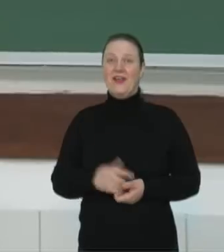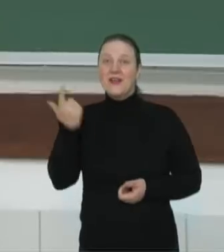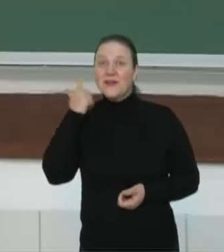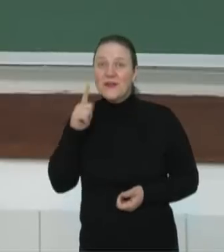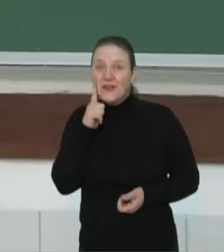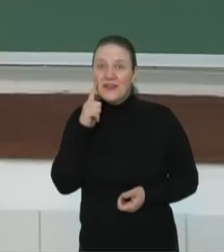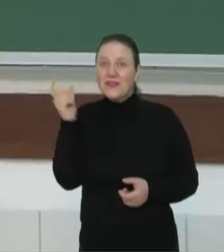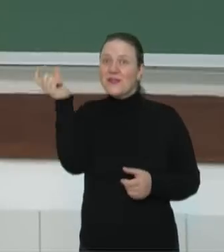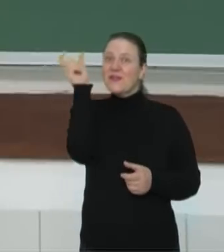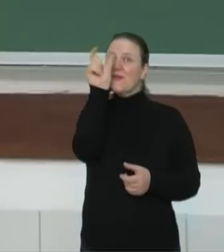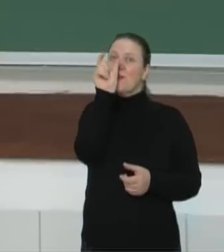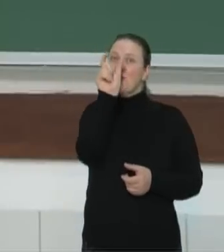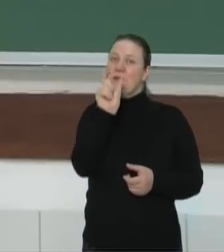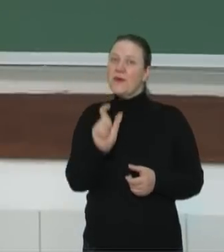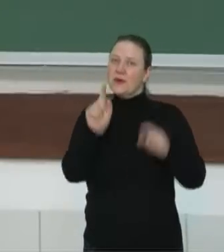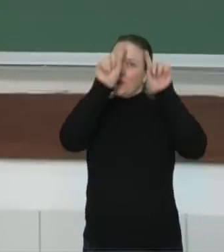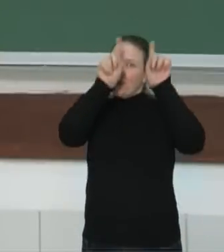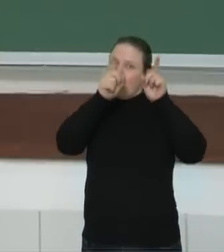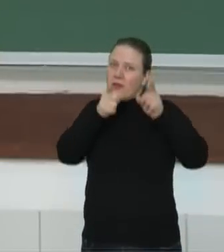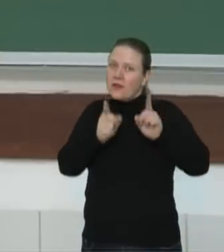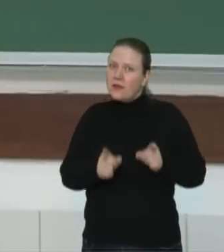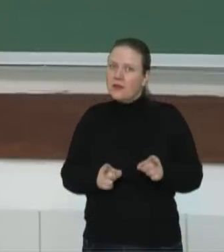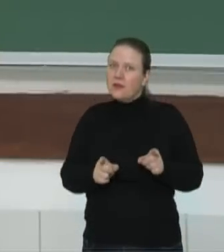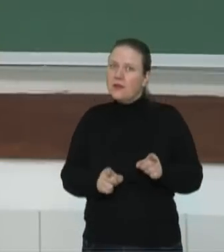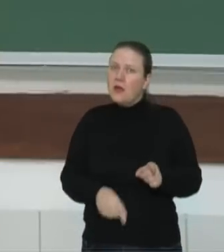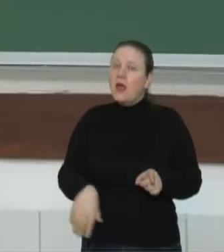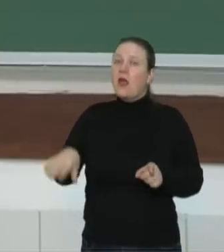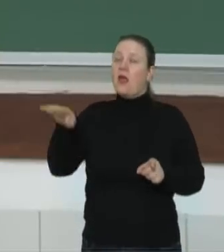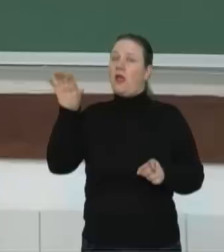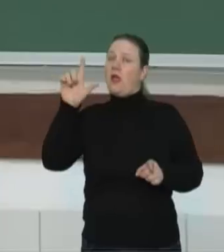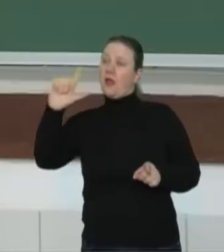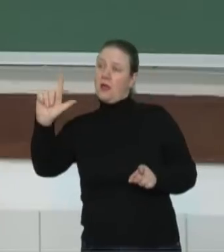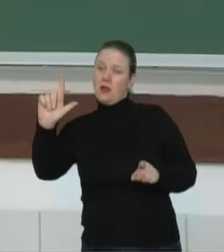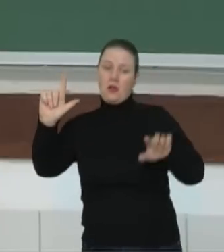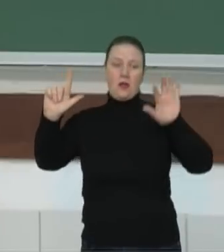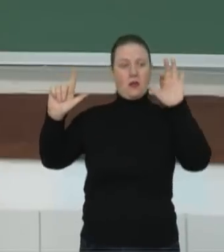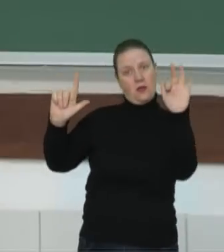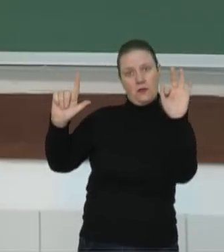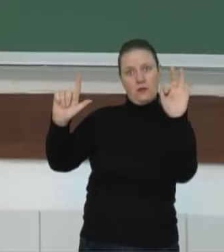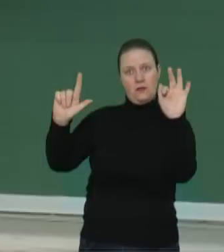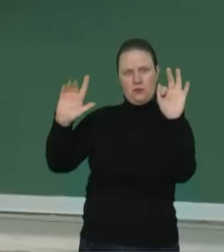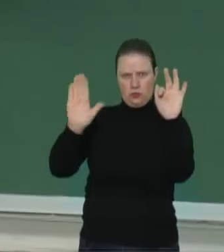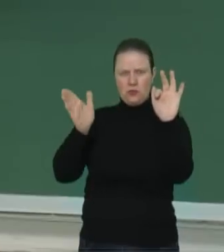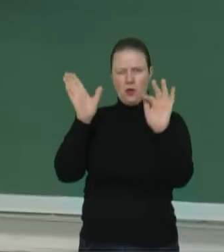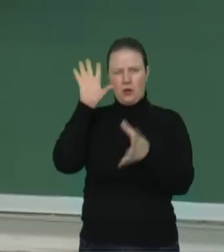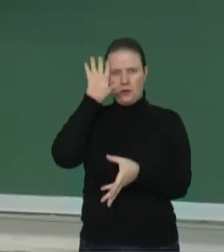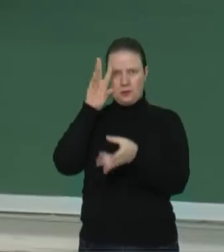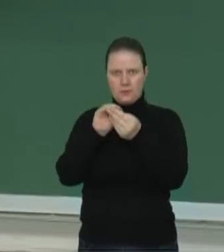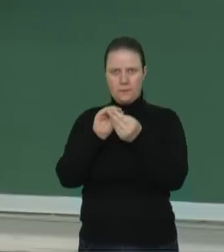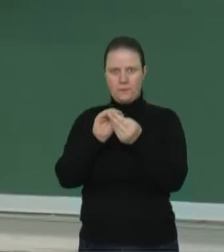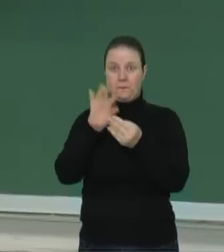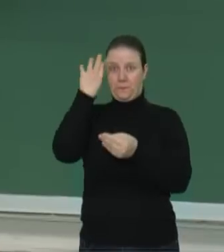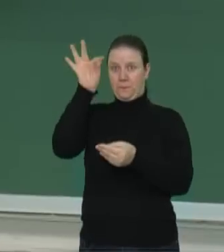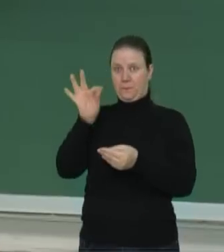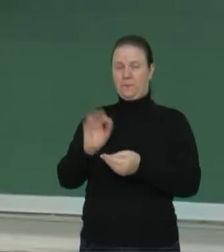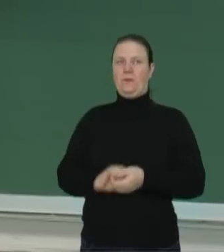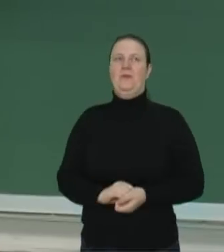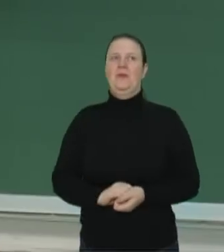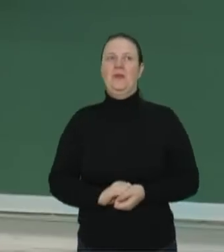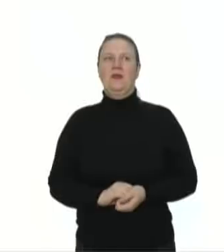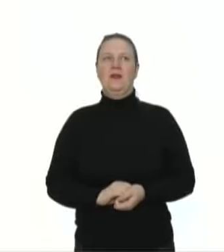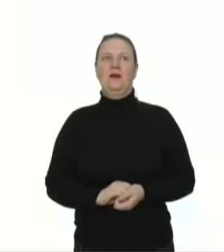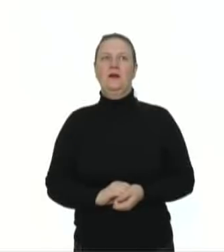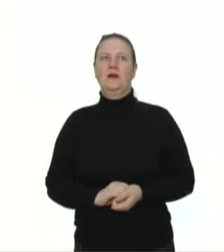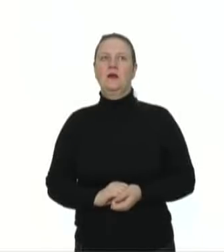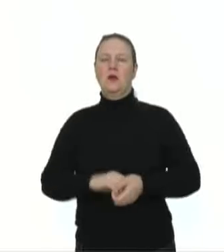Conseguiu preencher o nosso pequeno questionário aqui de faltas de infrações no basquete? Vamos corrigir então? Olha lá. Conduzir